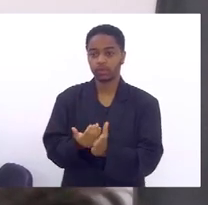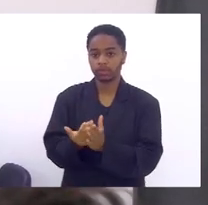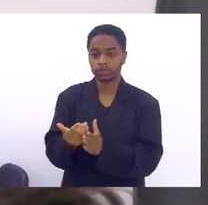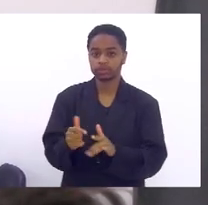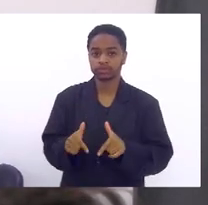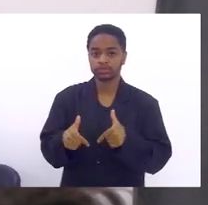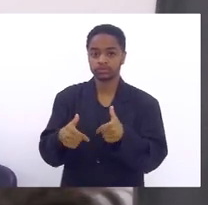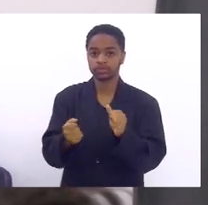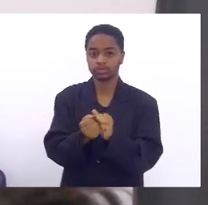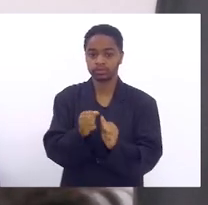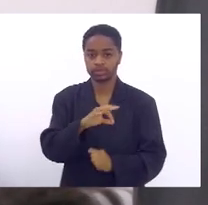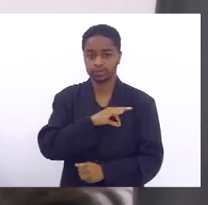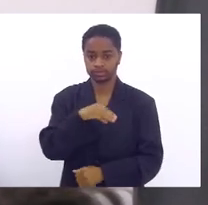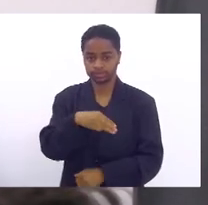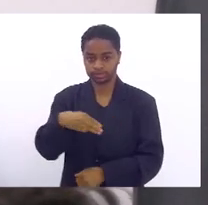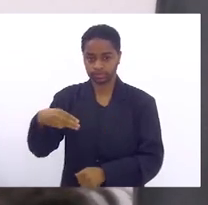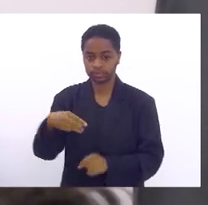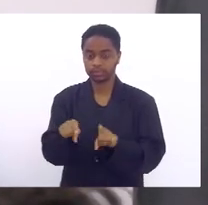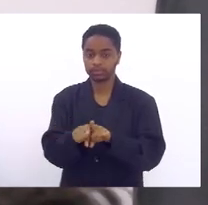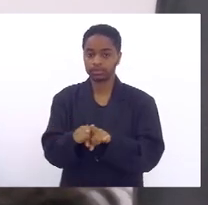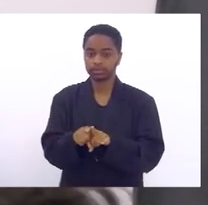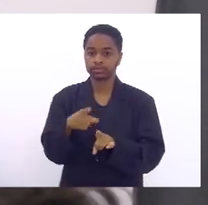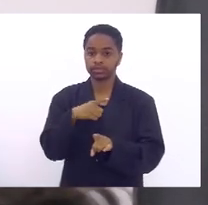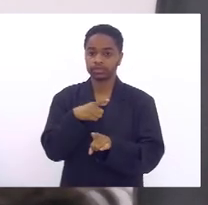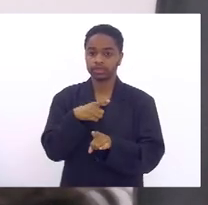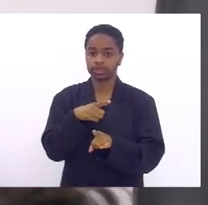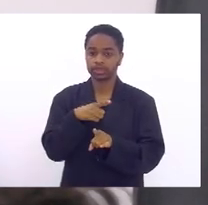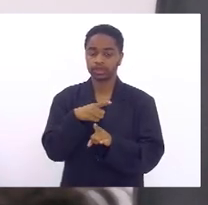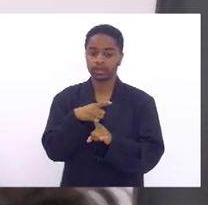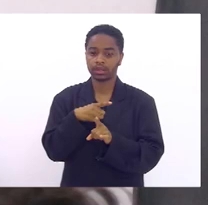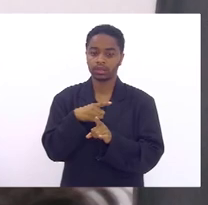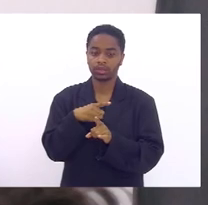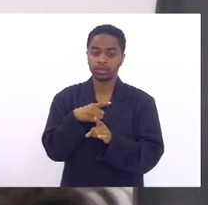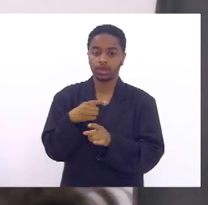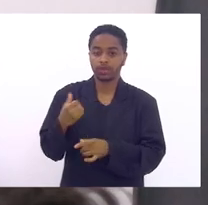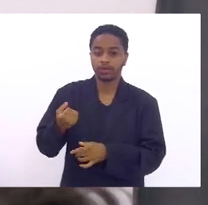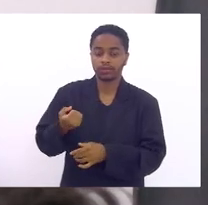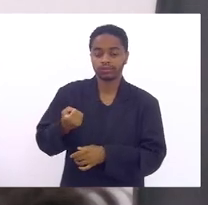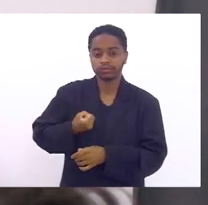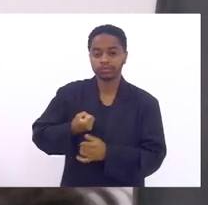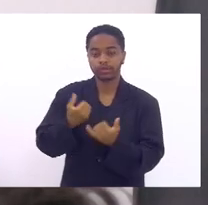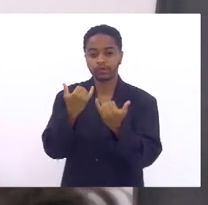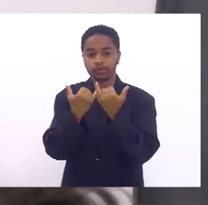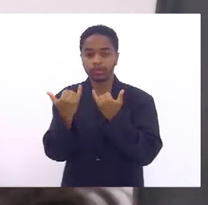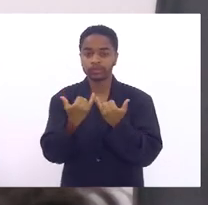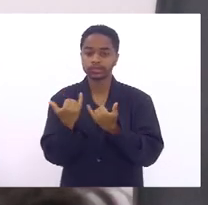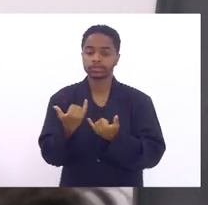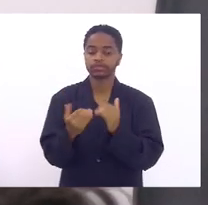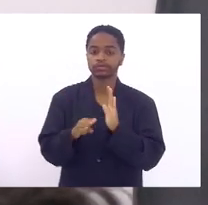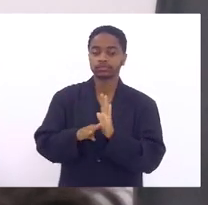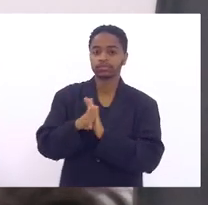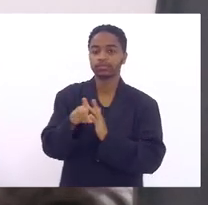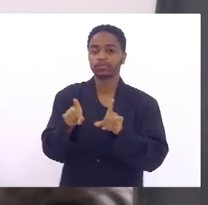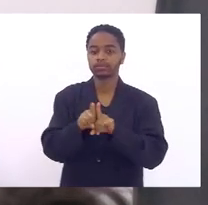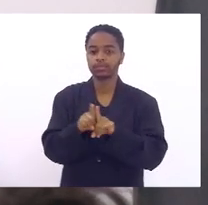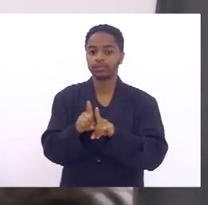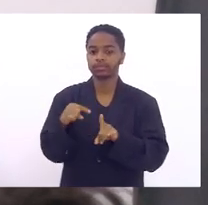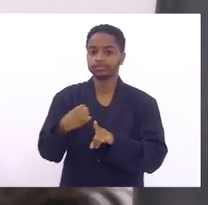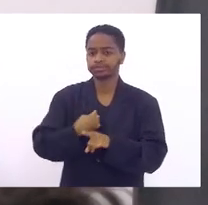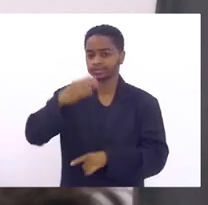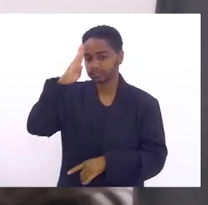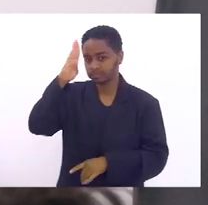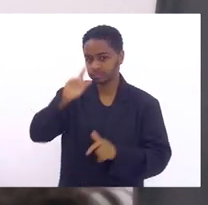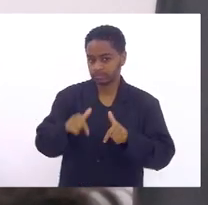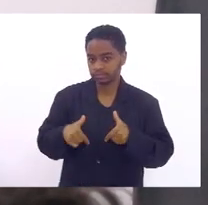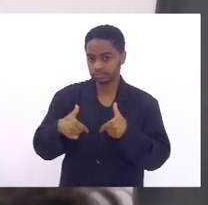Militar nós temos números muito expressivos né nosso objetivo principal é o enfrentamento à violência doméstica